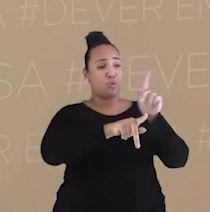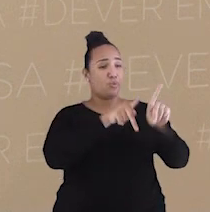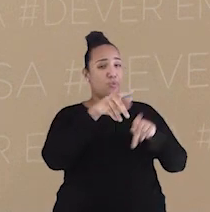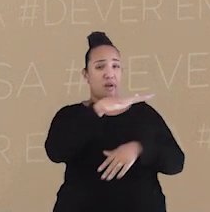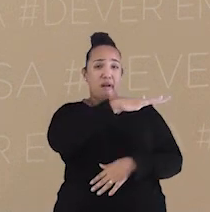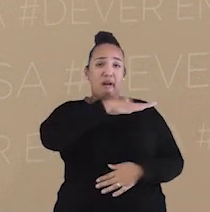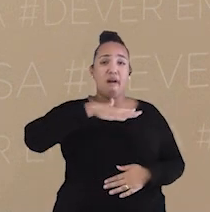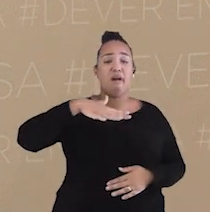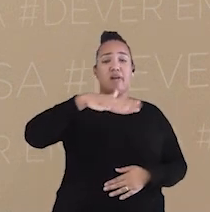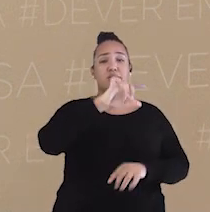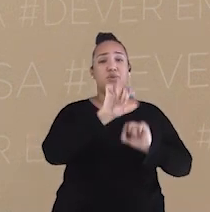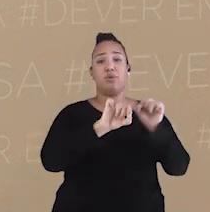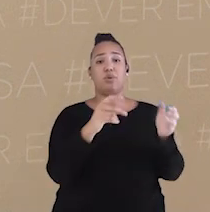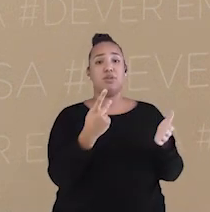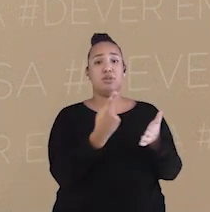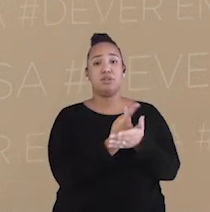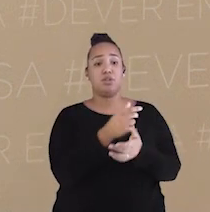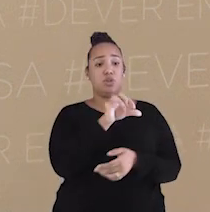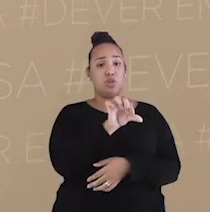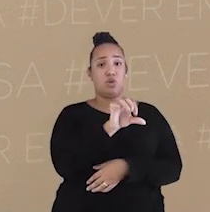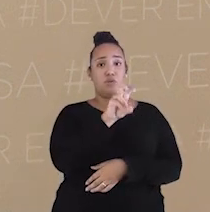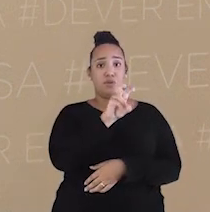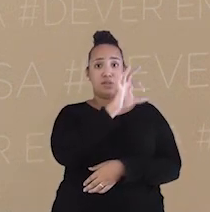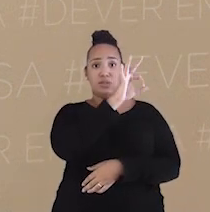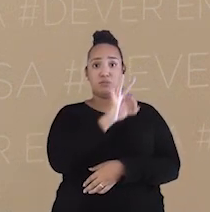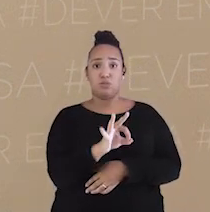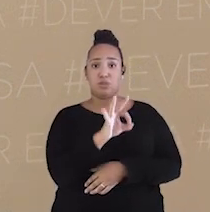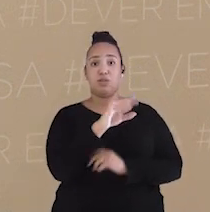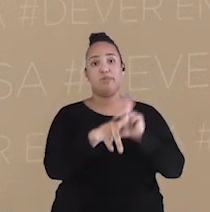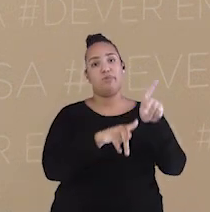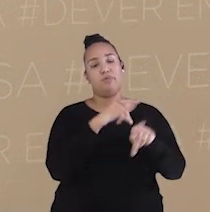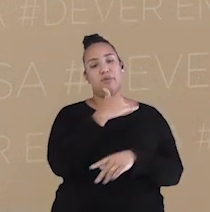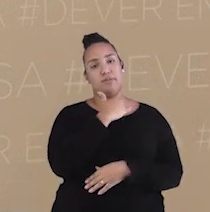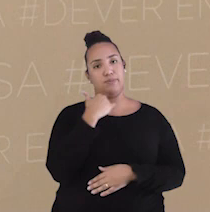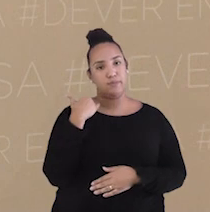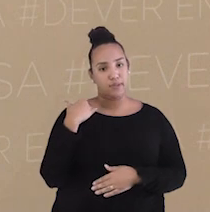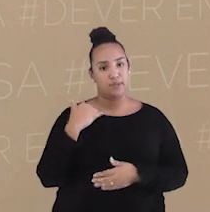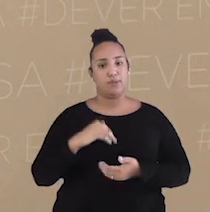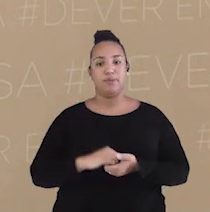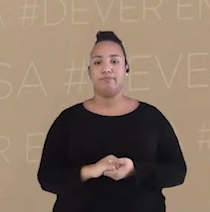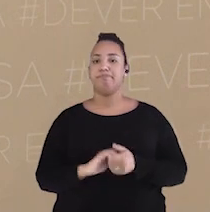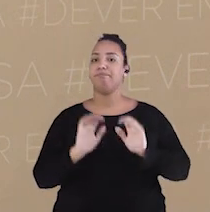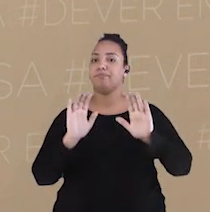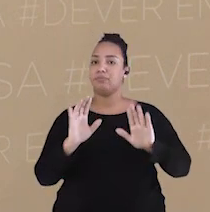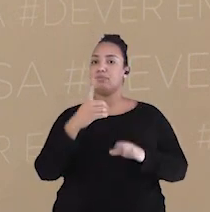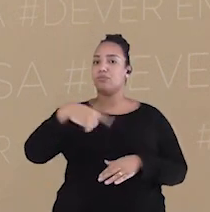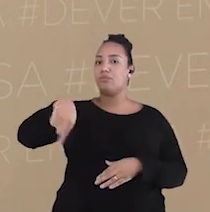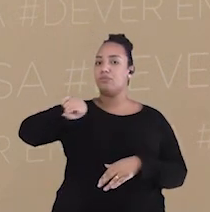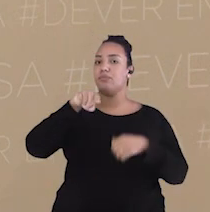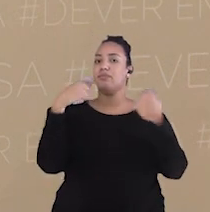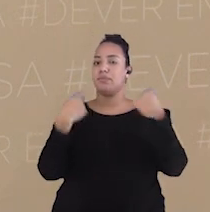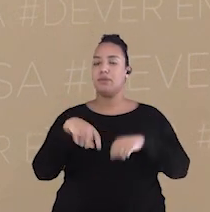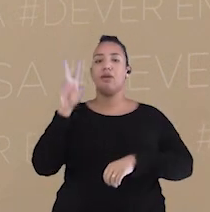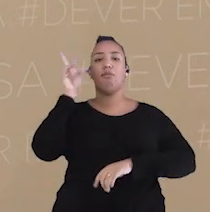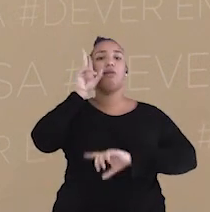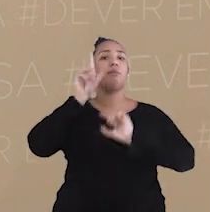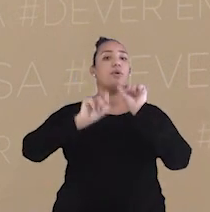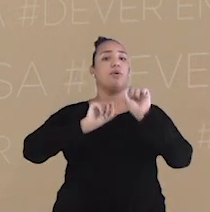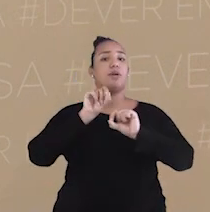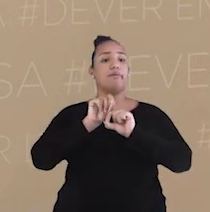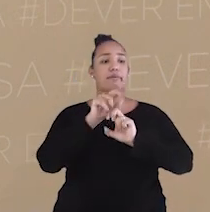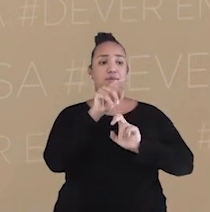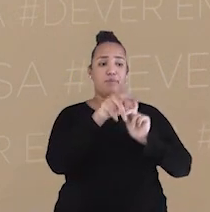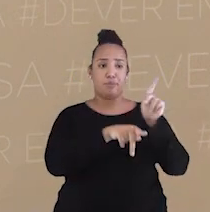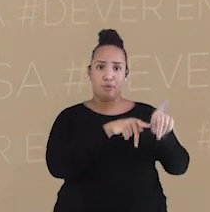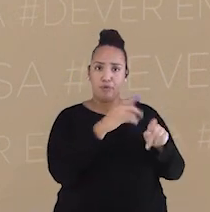massa, fez com que a população nativa caísse cerca de 95%. Mas a gente não pode esquecer da resistência.